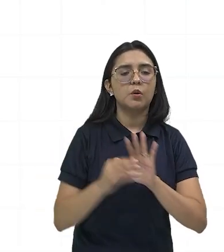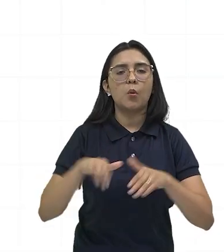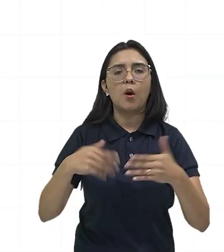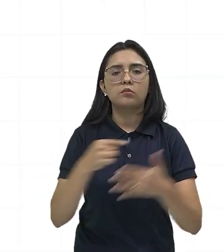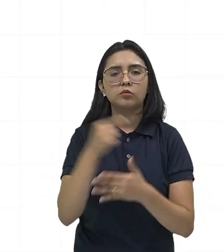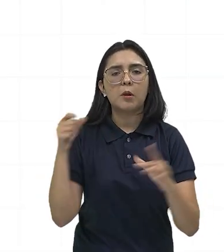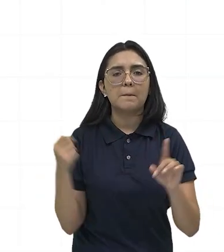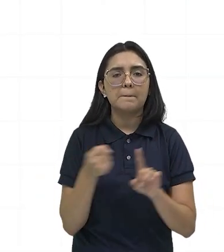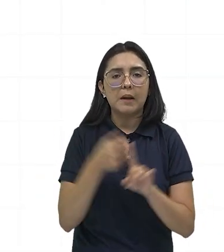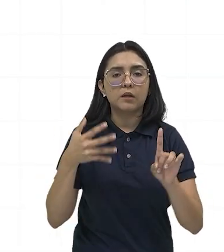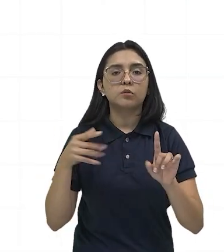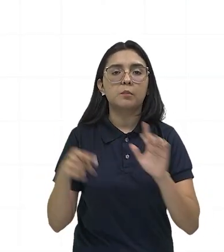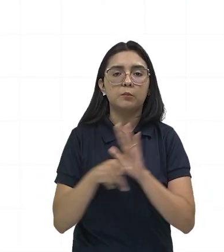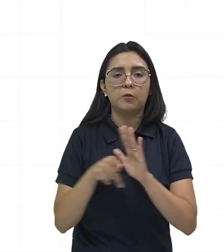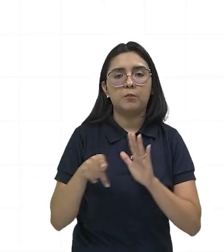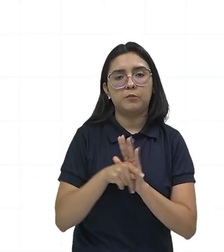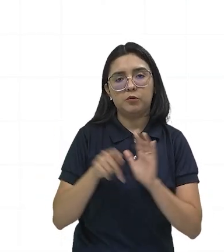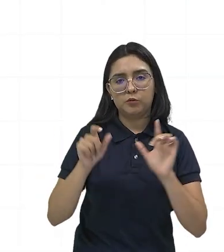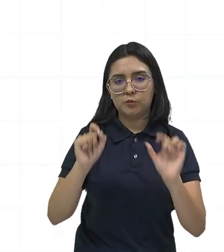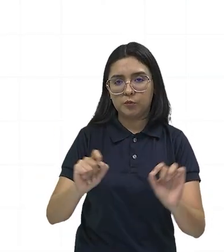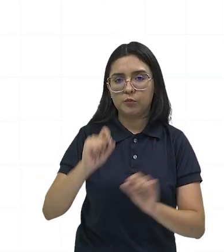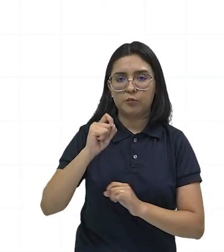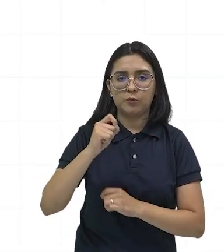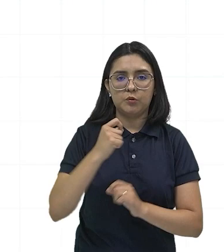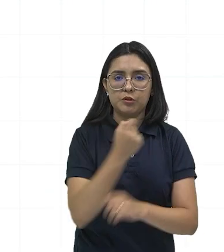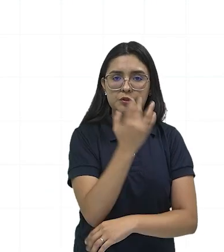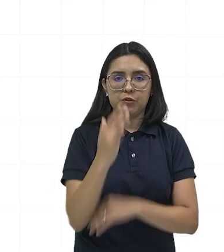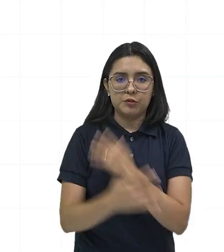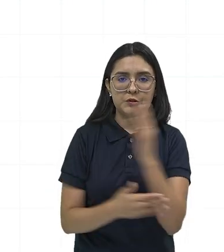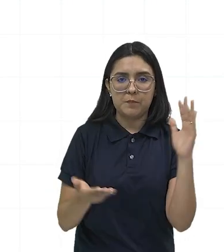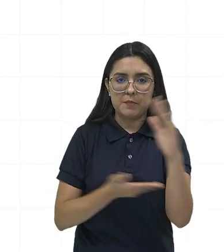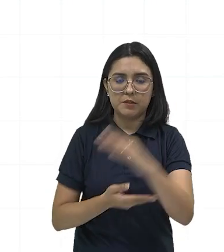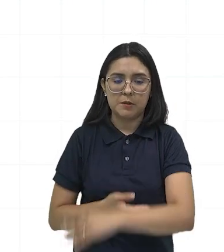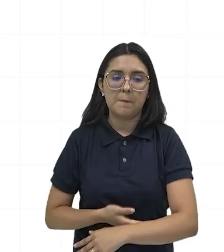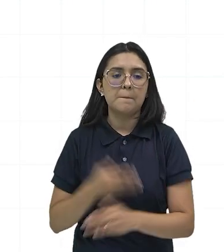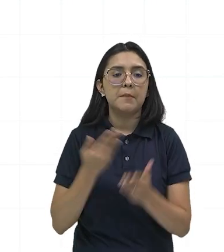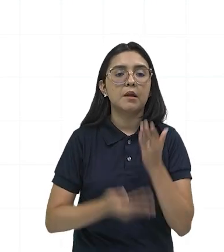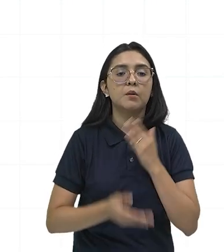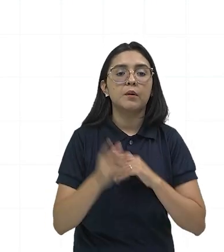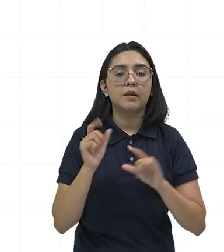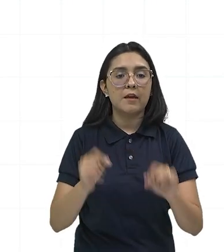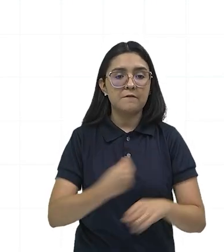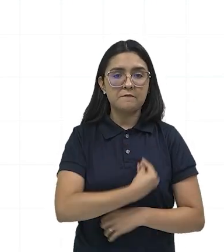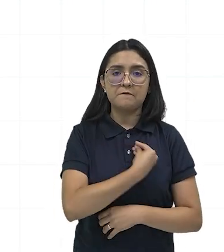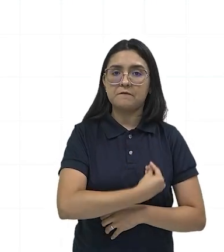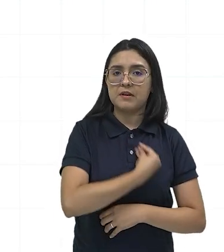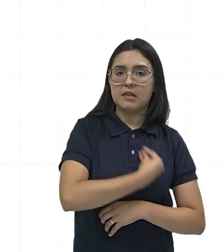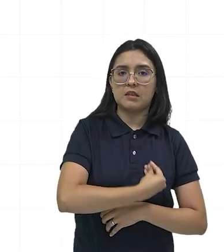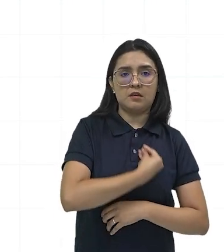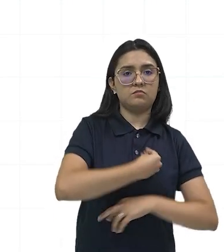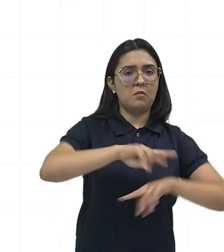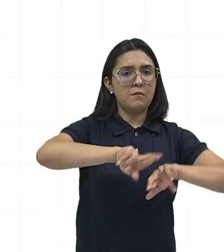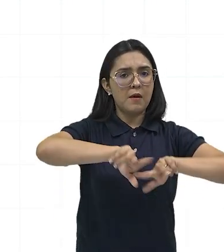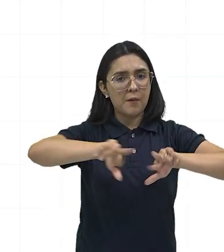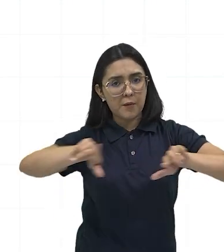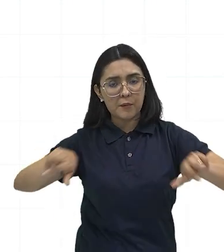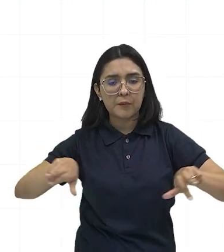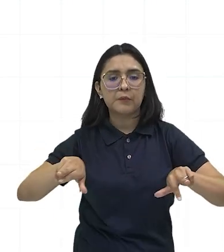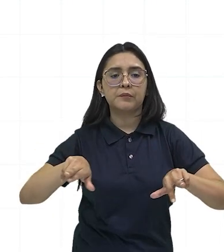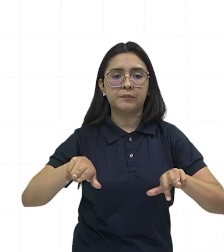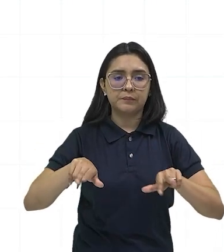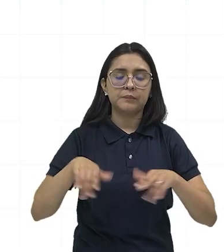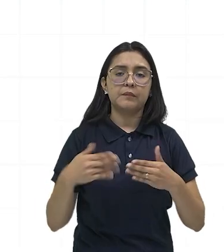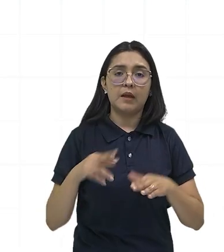impactos do desmatamento? Então, nós temos perda da biodiversidade. Perda da biodiversidade, gente,